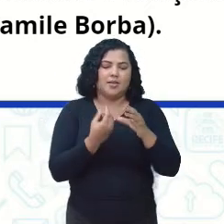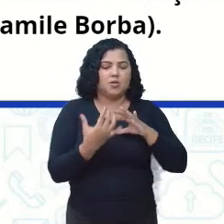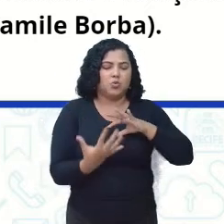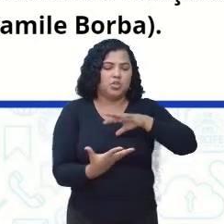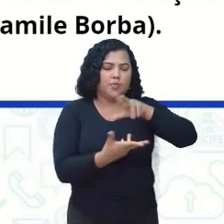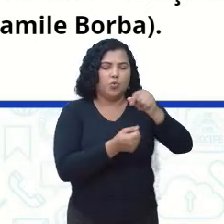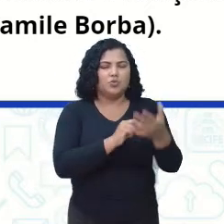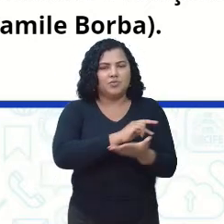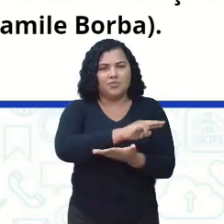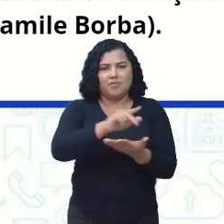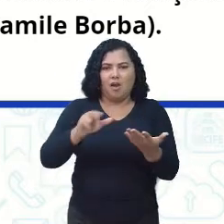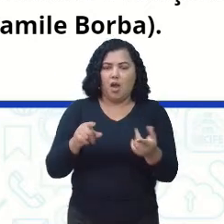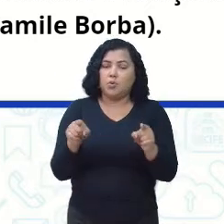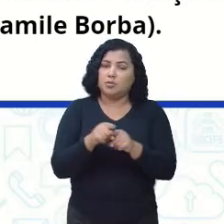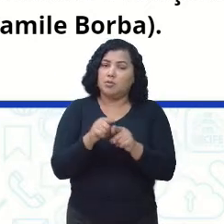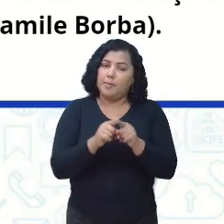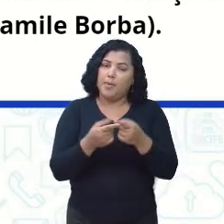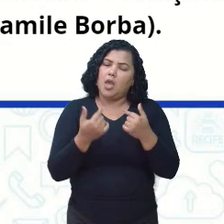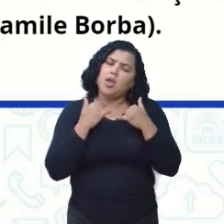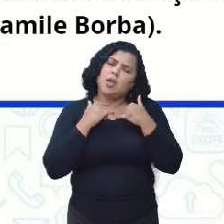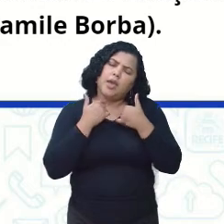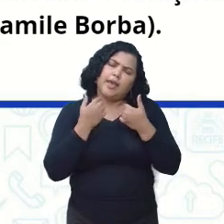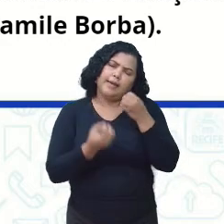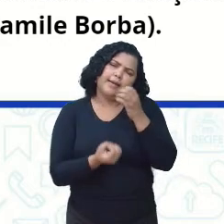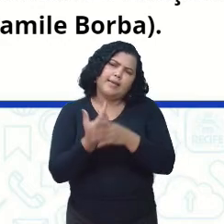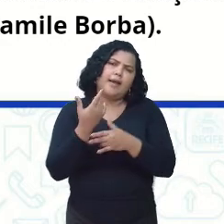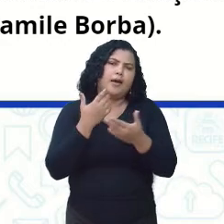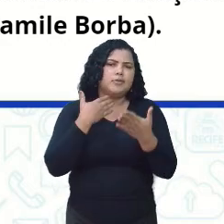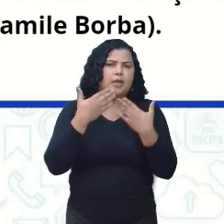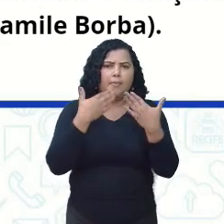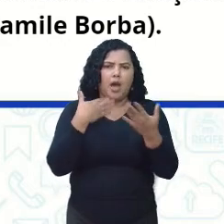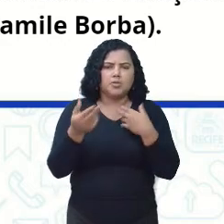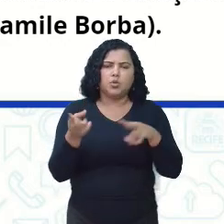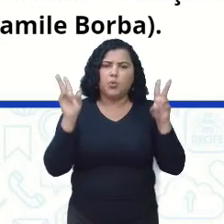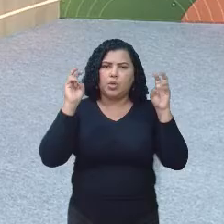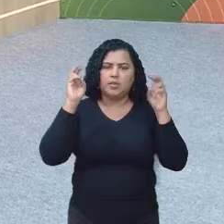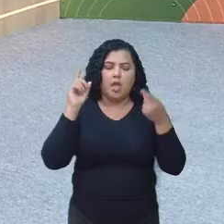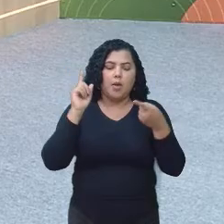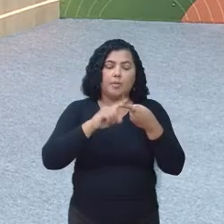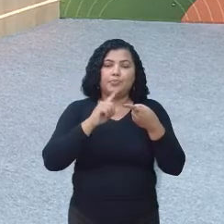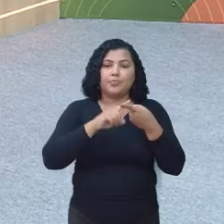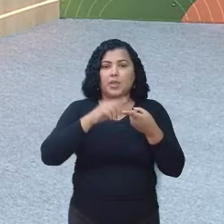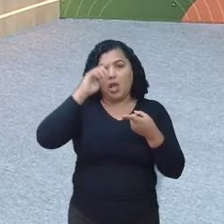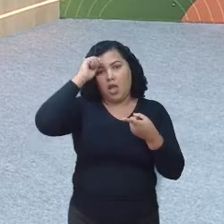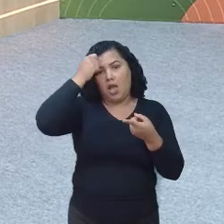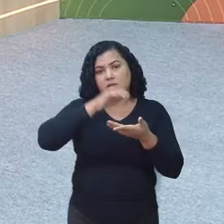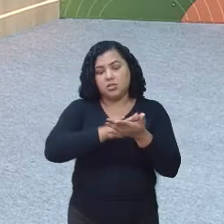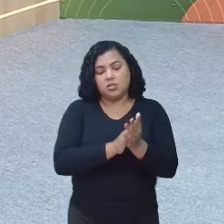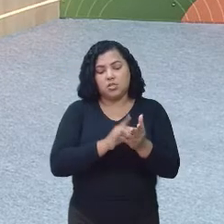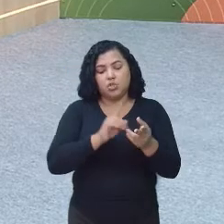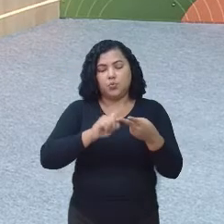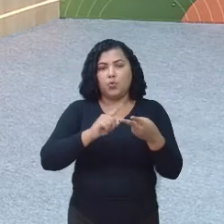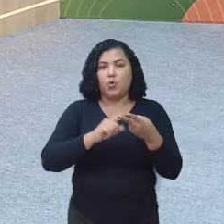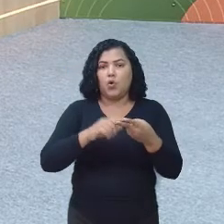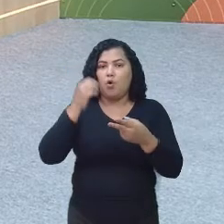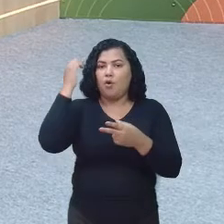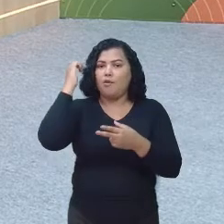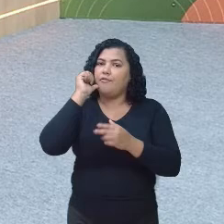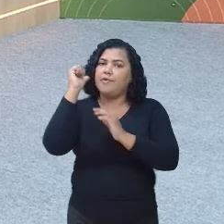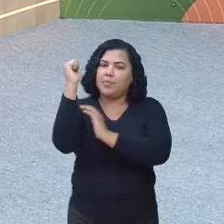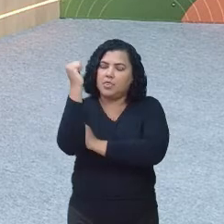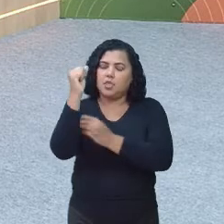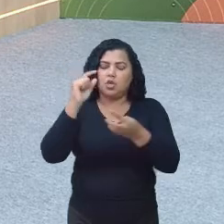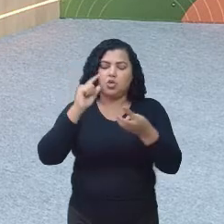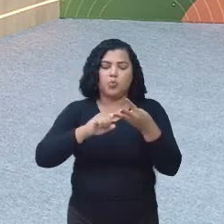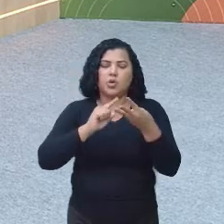propor discussões sobre racismo, feminismo, relações de poder. Então aqui, a Camille, a nossa professora, ela faz essa